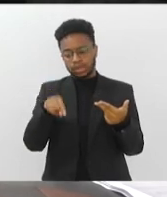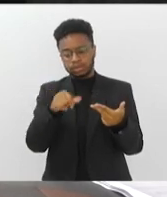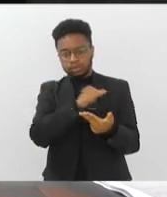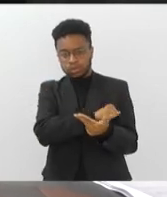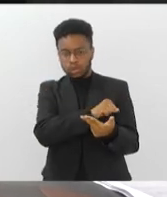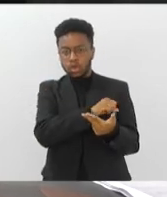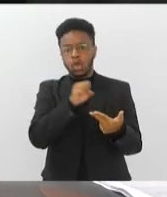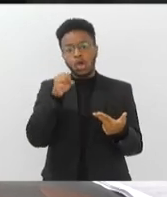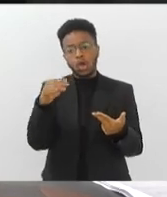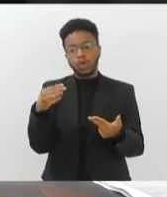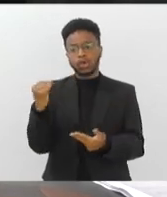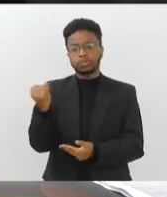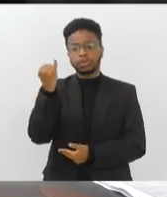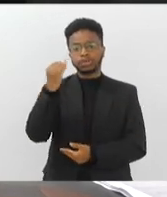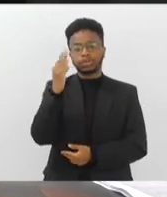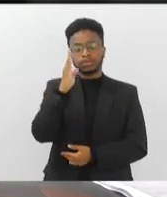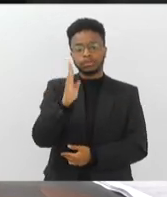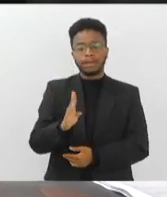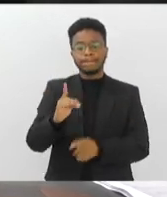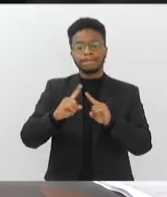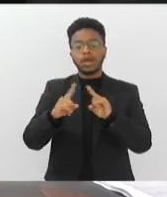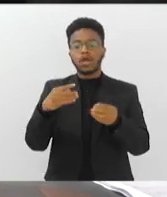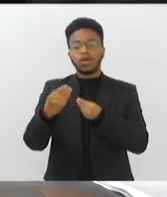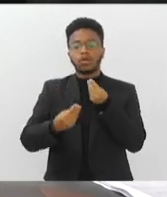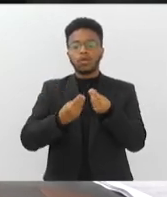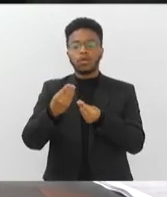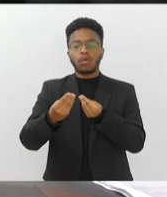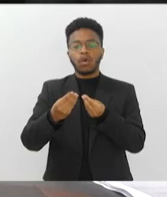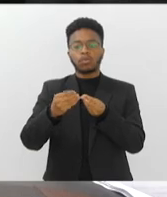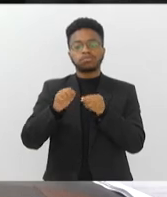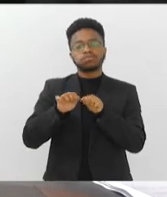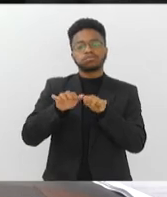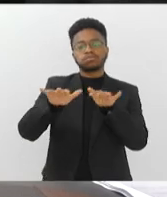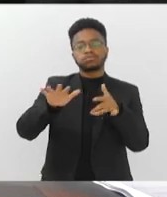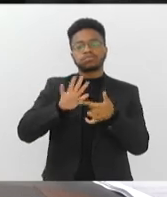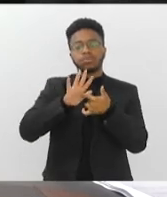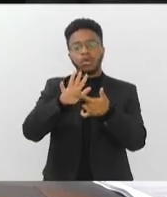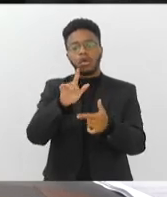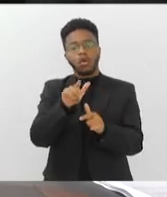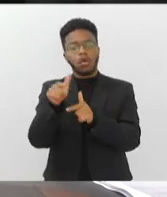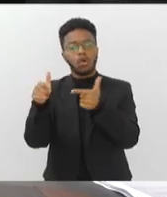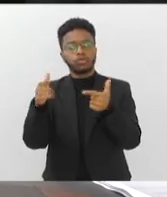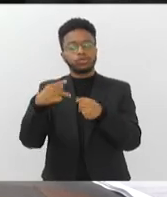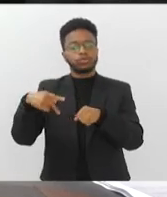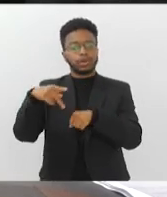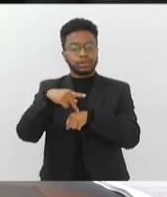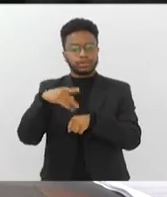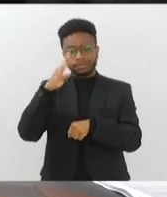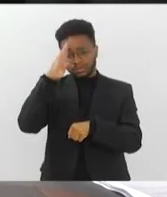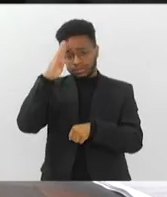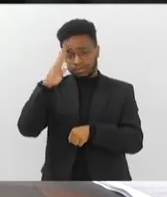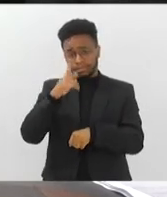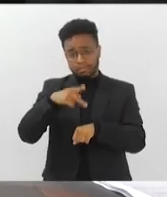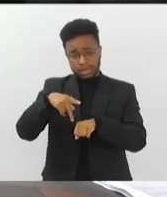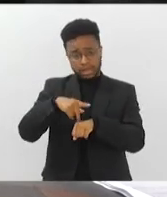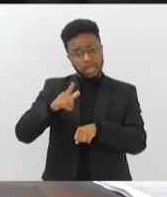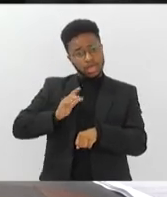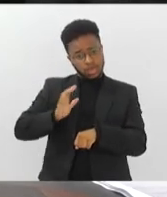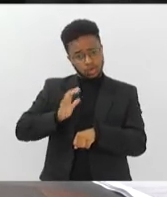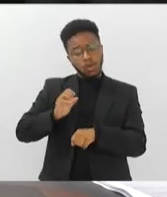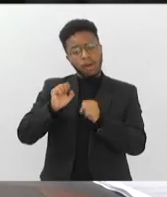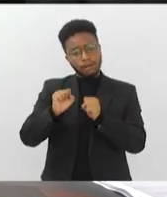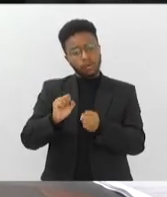ser reconhecido pelos países, sobretudo os países ricos, que são quem pode colocar mais recursos,